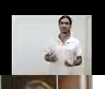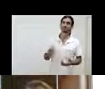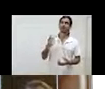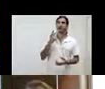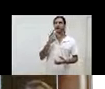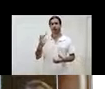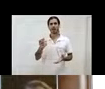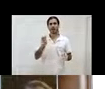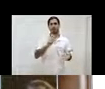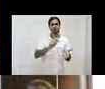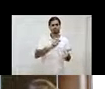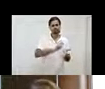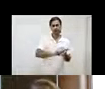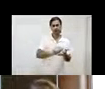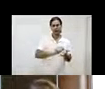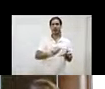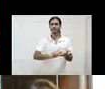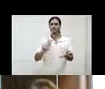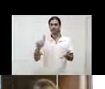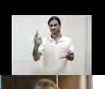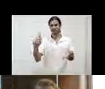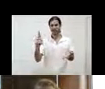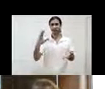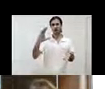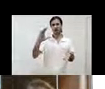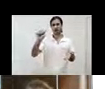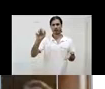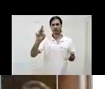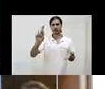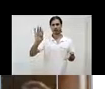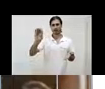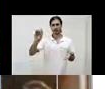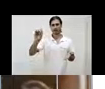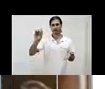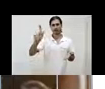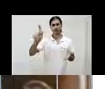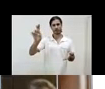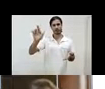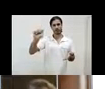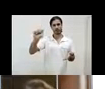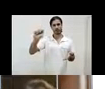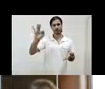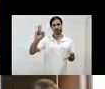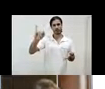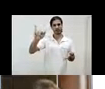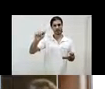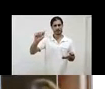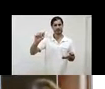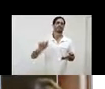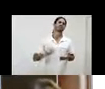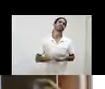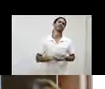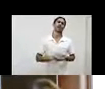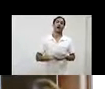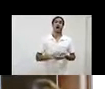uma perspectiva metodológica ou é um tipo de pesquisa. Então, temos discussões várias. Vou